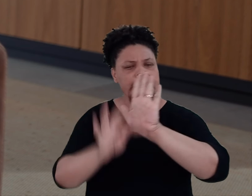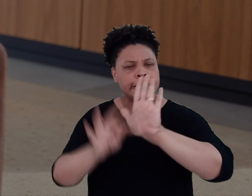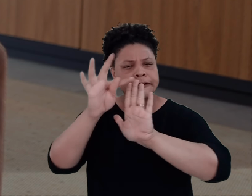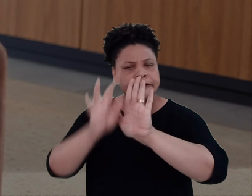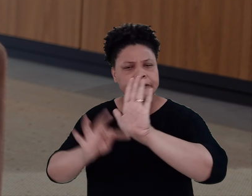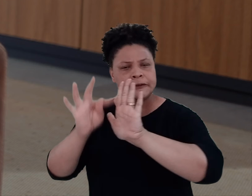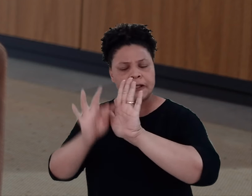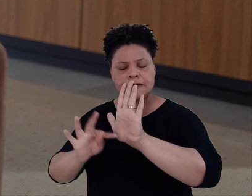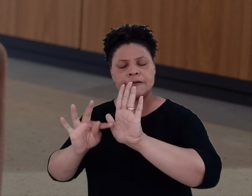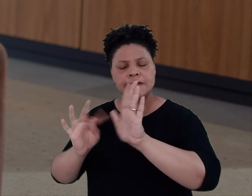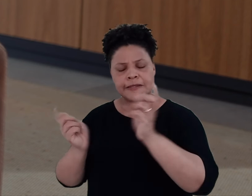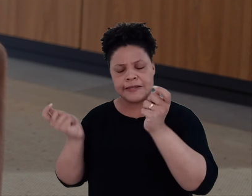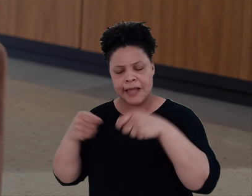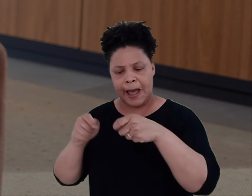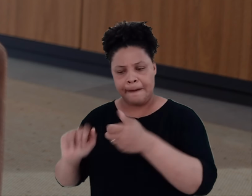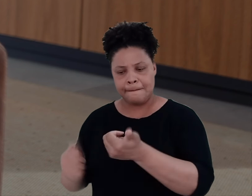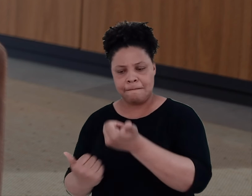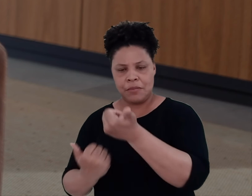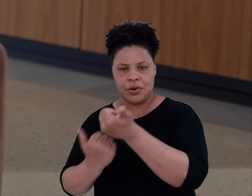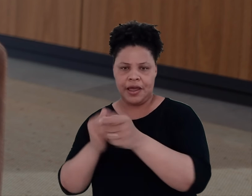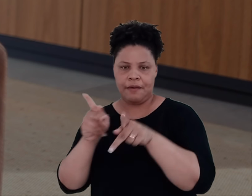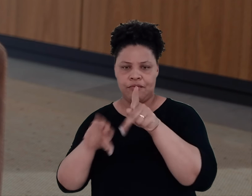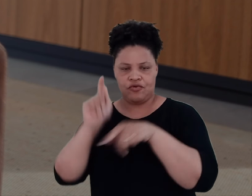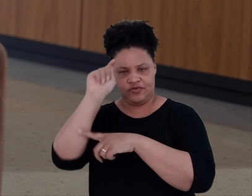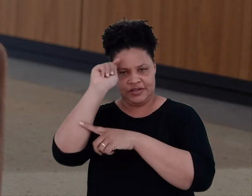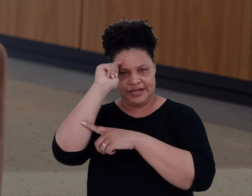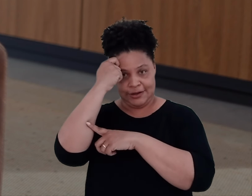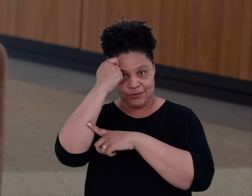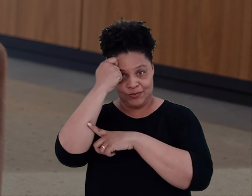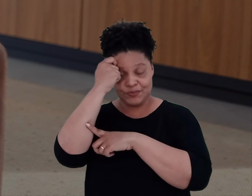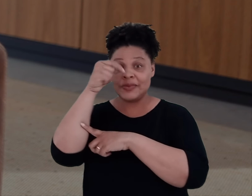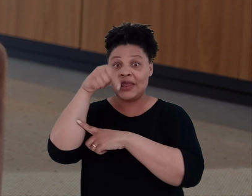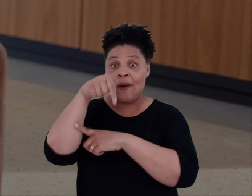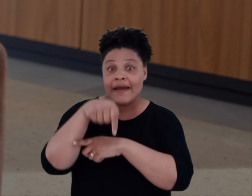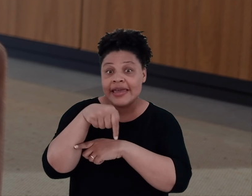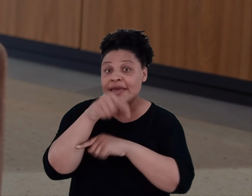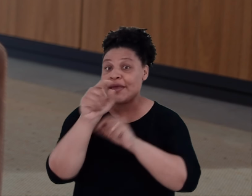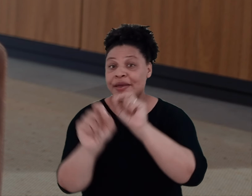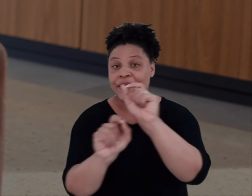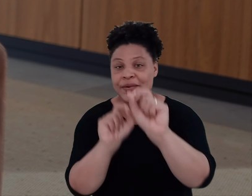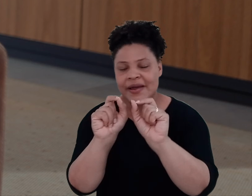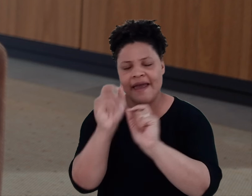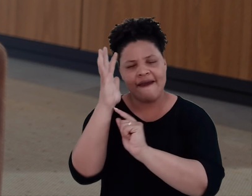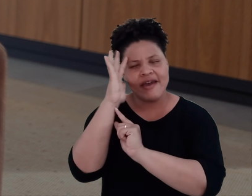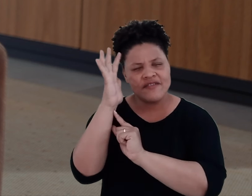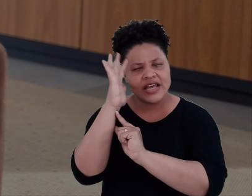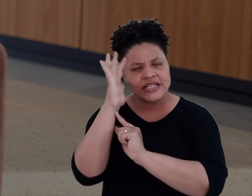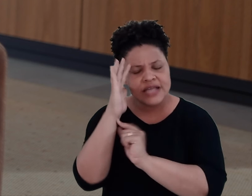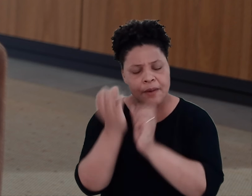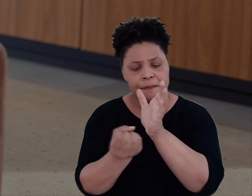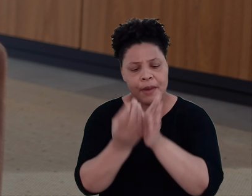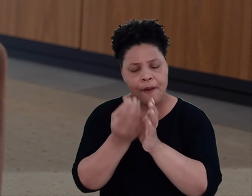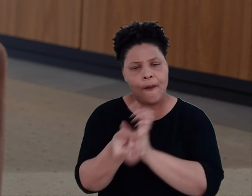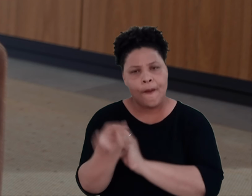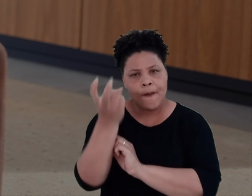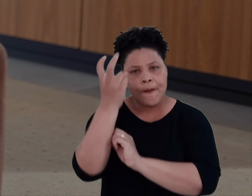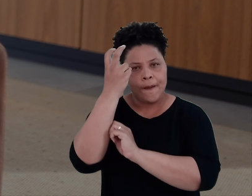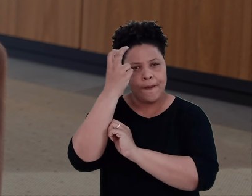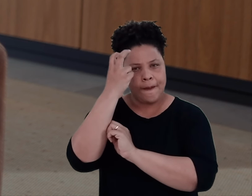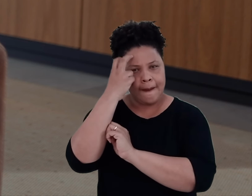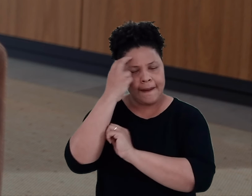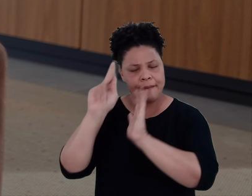diversidade como povo negro. Aqui, vale mencionar uma iniciativa editorial de reflexão e valorização da produção cultural e artística